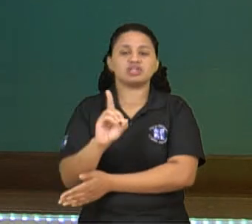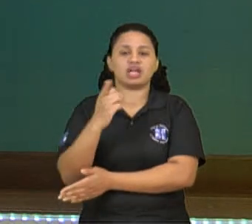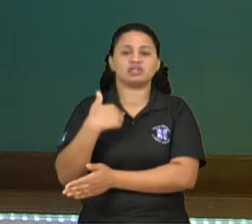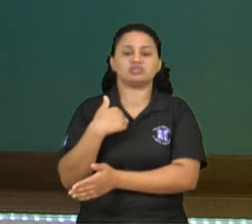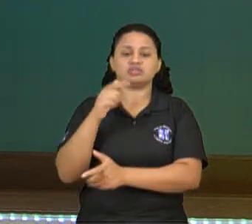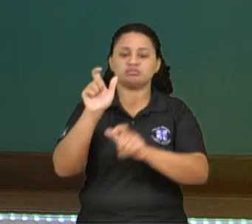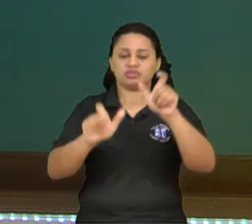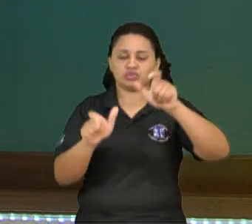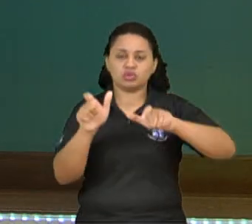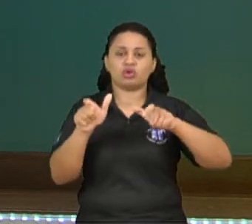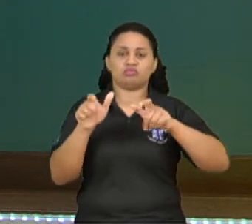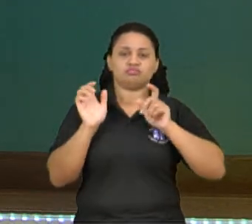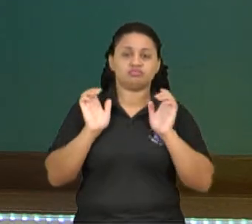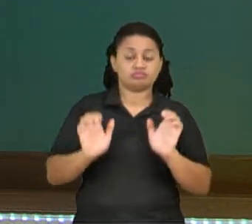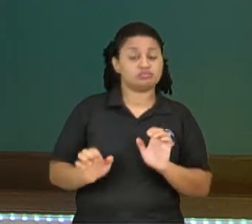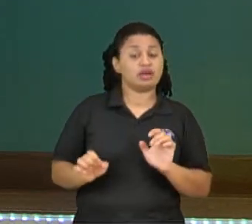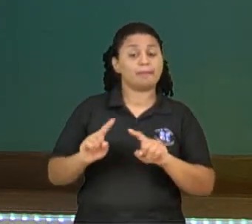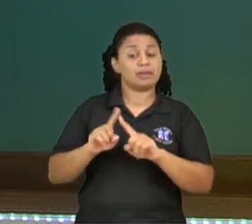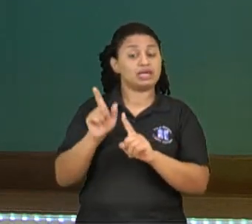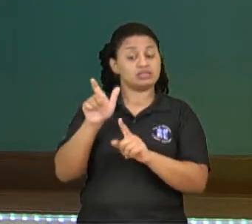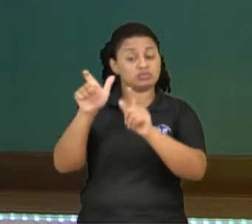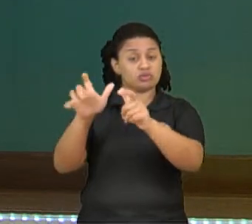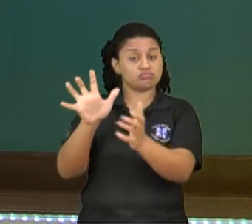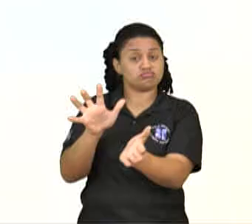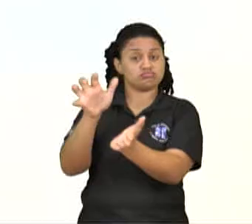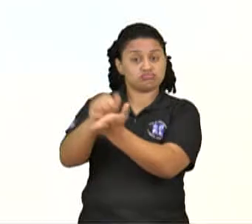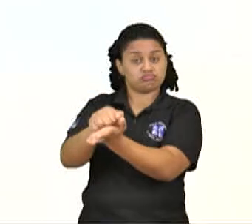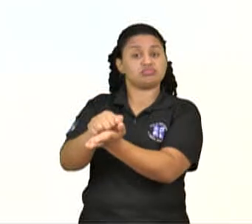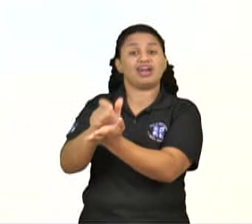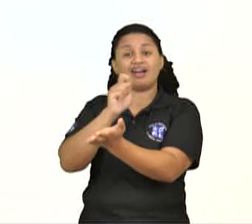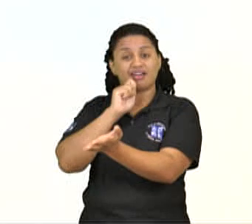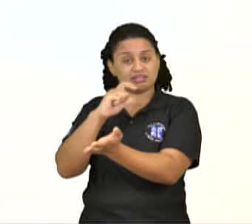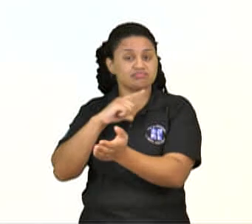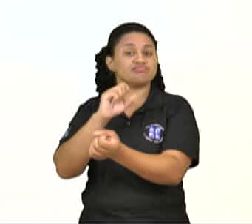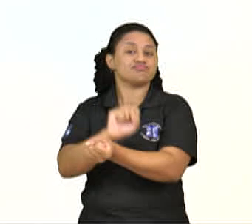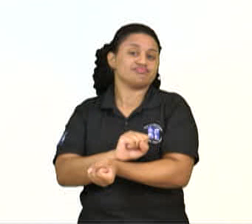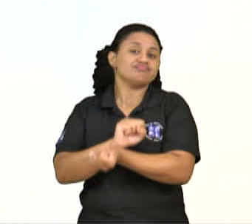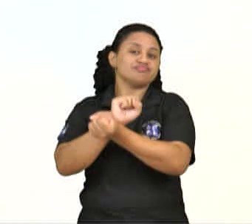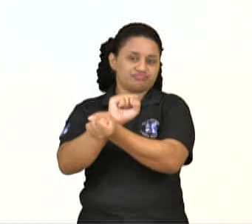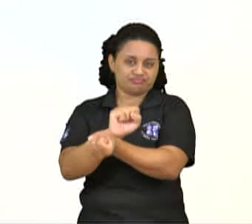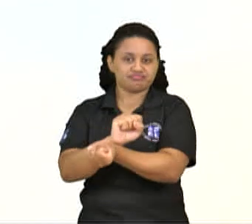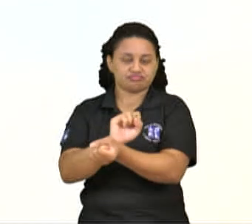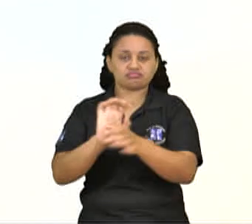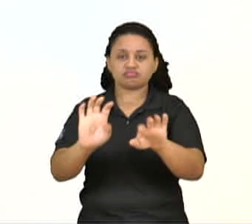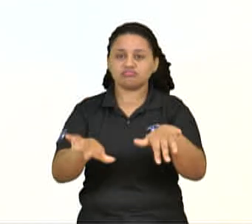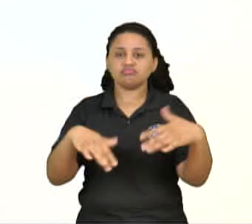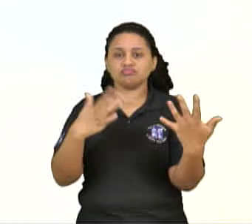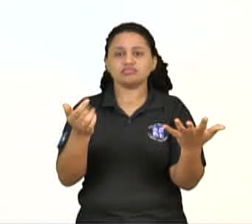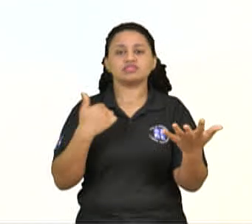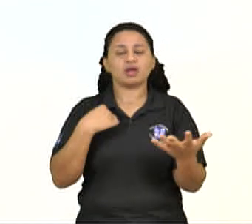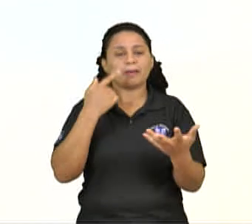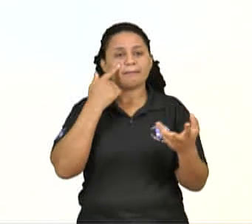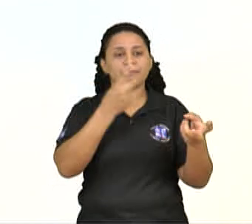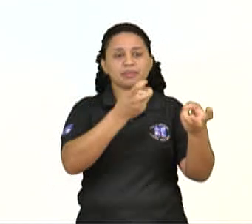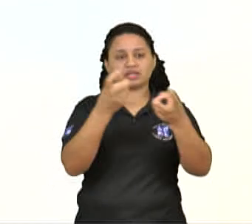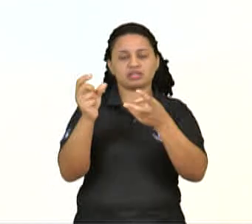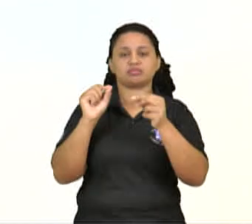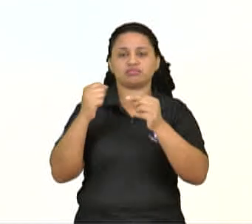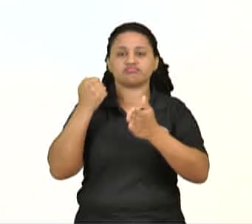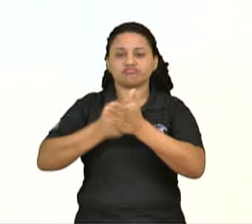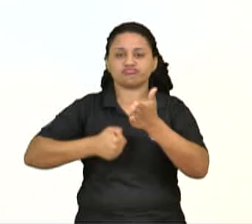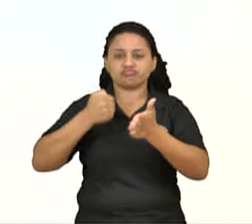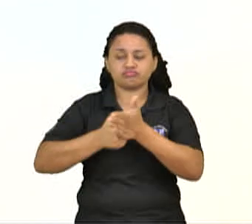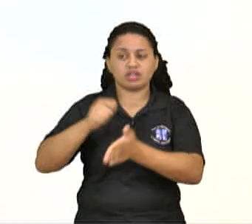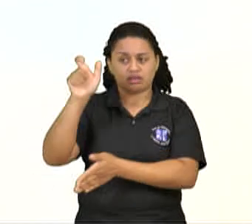nessas colônias francesas o processo de escravidão, né? Bom, a gente vai ver que nessa luta